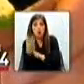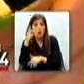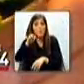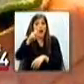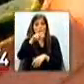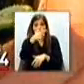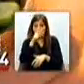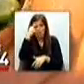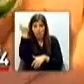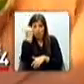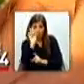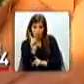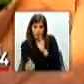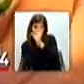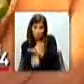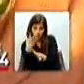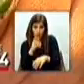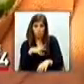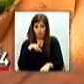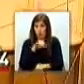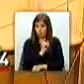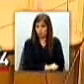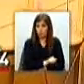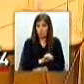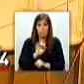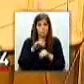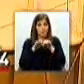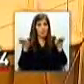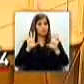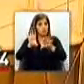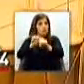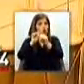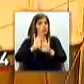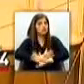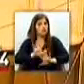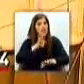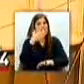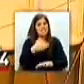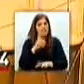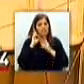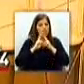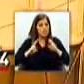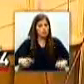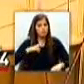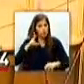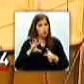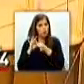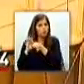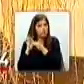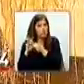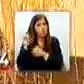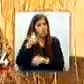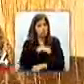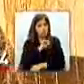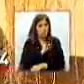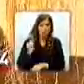o selo português. A primeira etapa está alcançada. 7 investigadores portugueses, com a colaboração de um espanhol, venceram